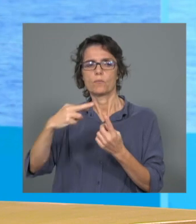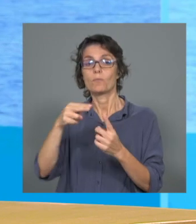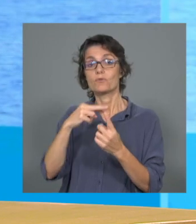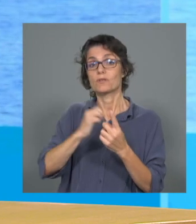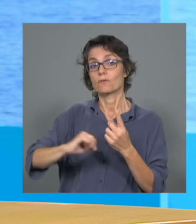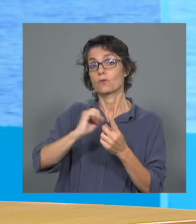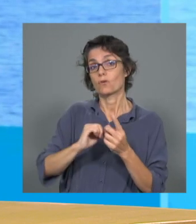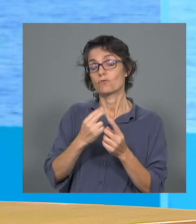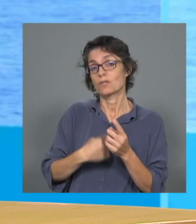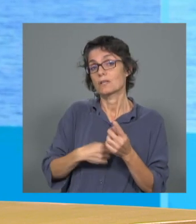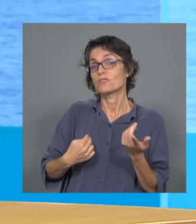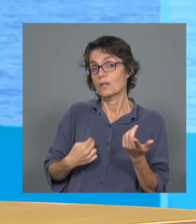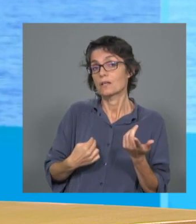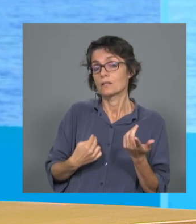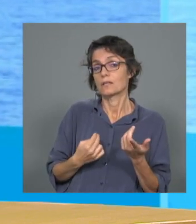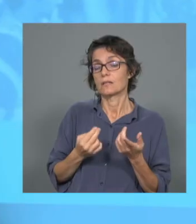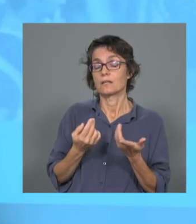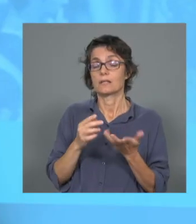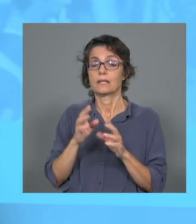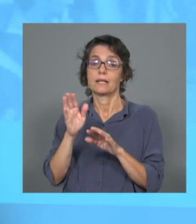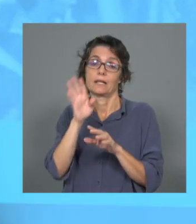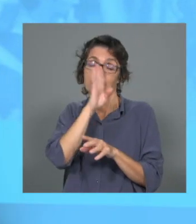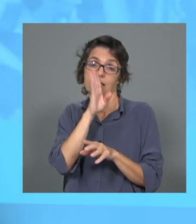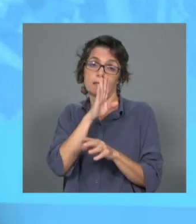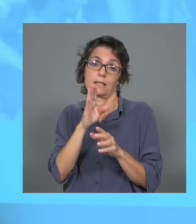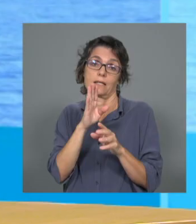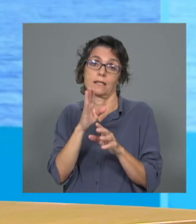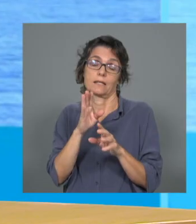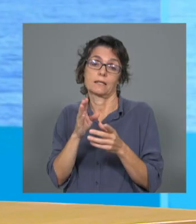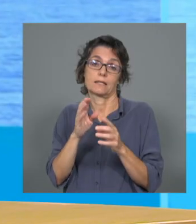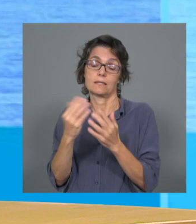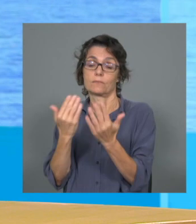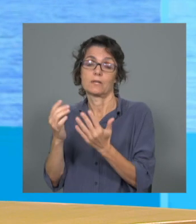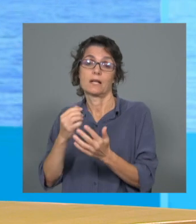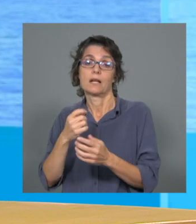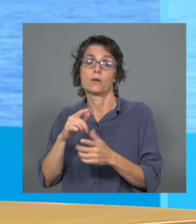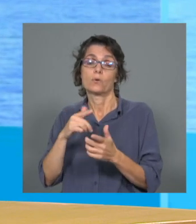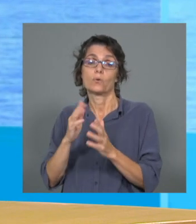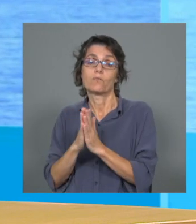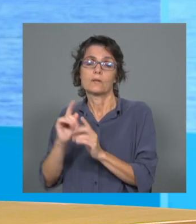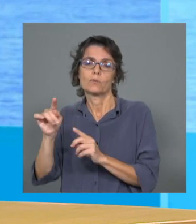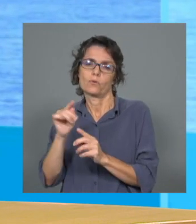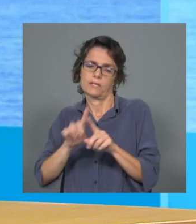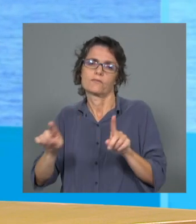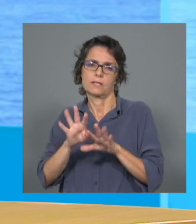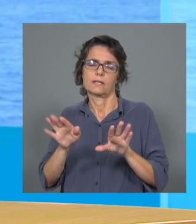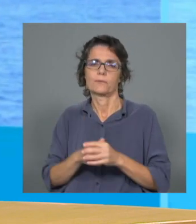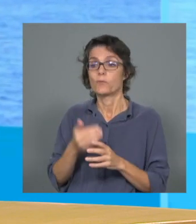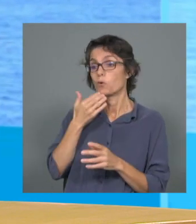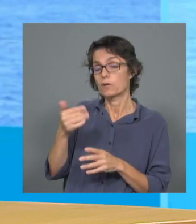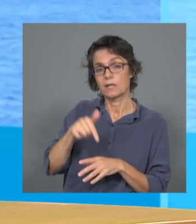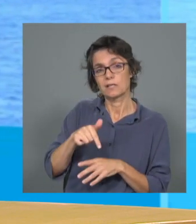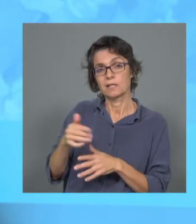naturalmente é diferente de uma leitura laica. Carmo Rodeia, muito obrigado por ter estado aqui no programa Eclésia, por ter estado neste contexto dos 100